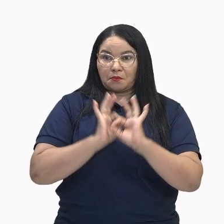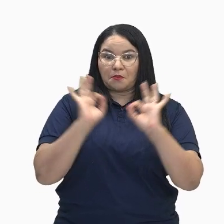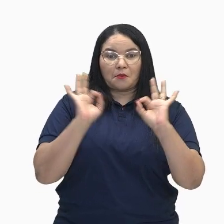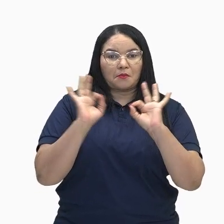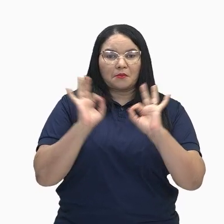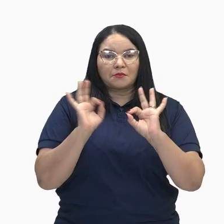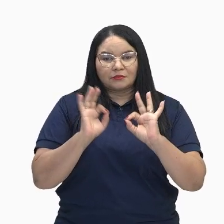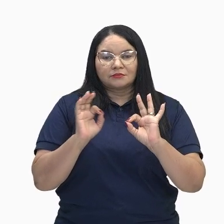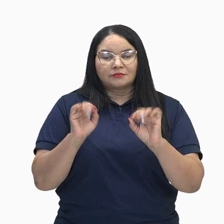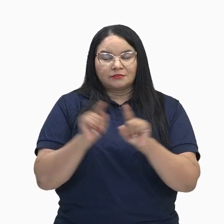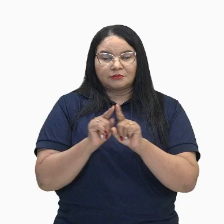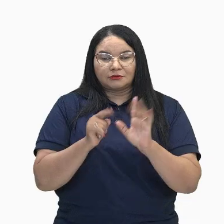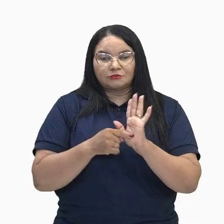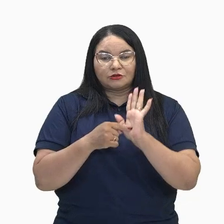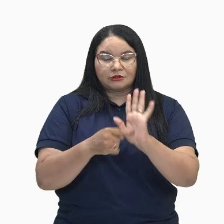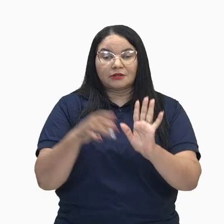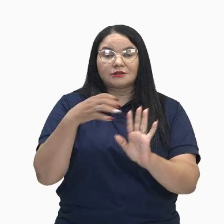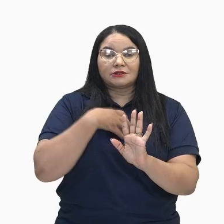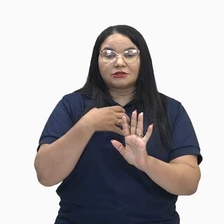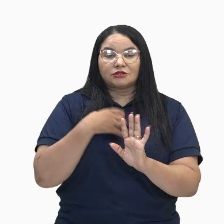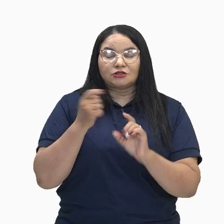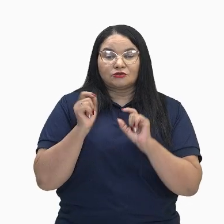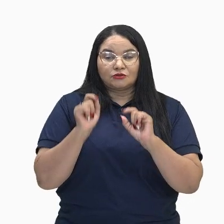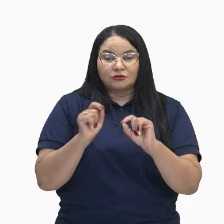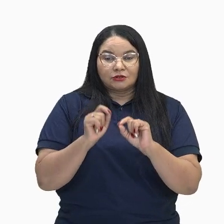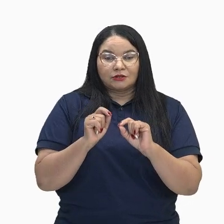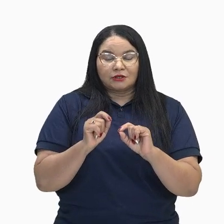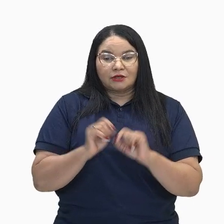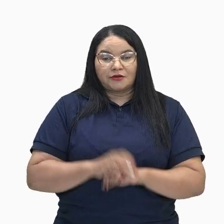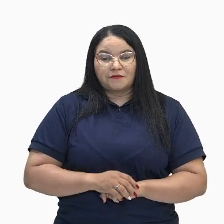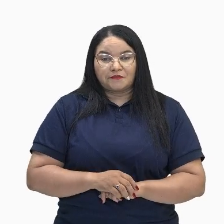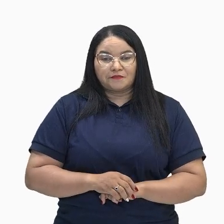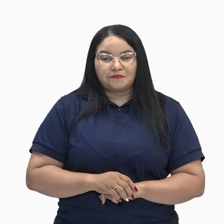mostrando esse sentido de